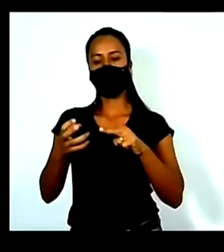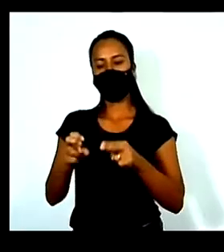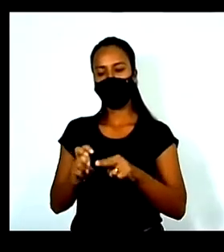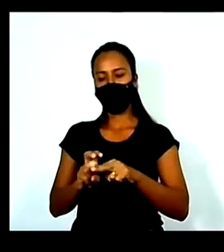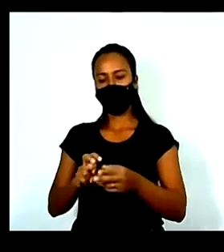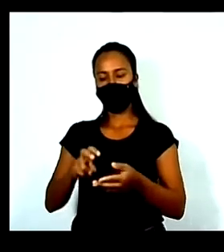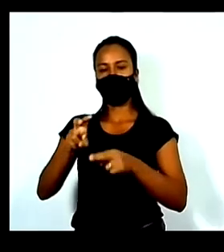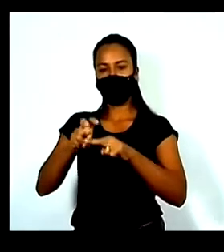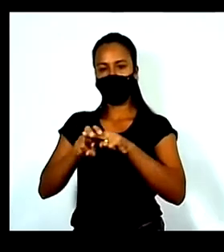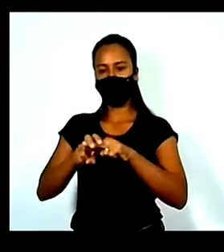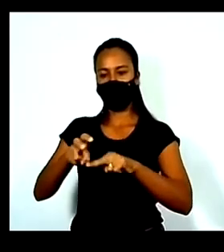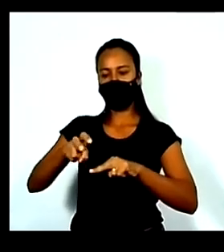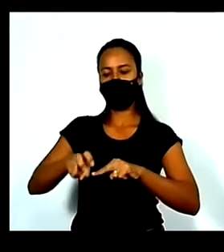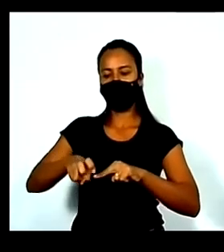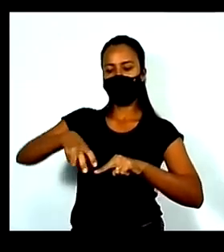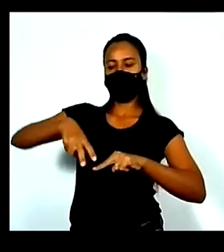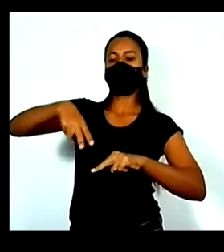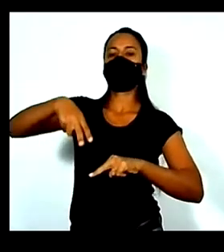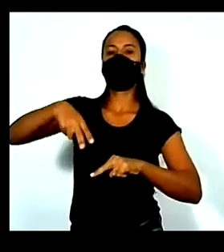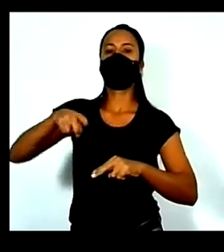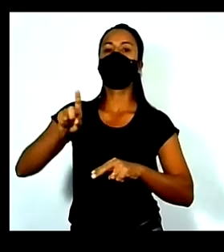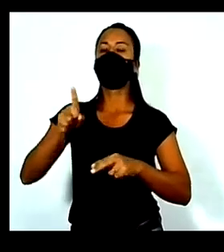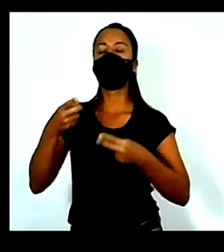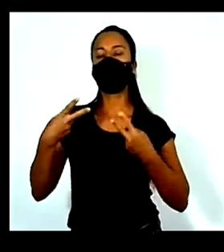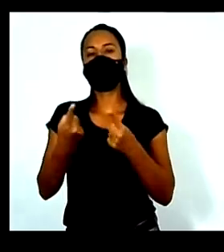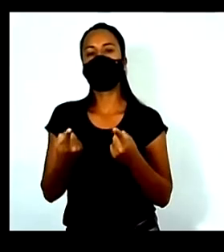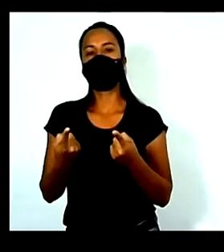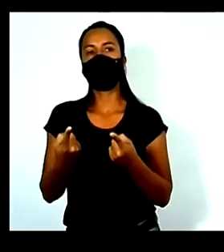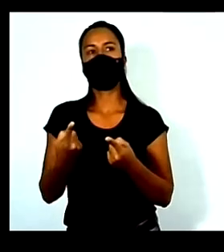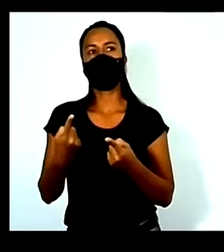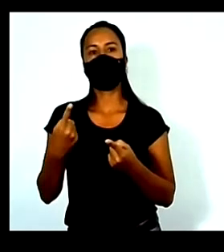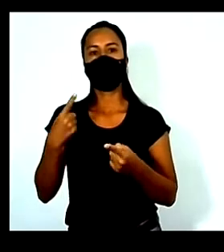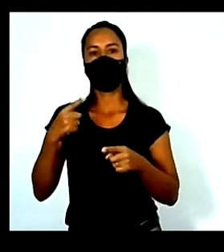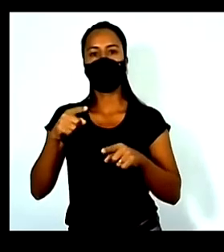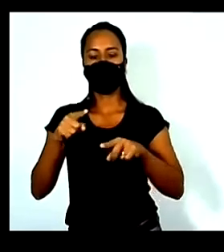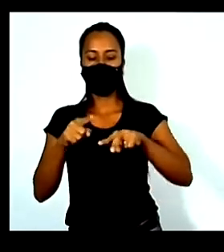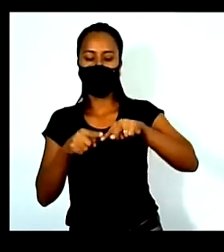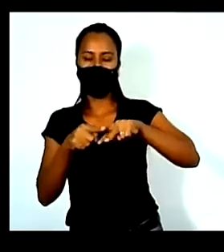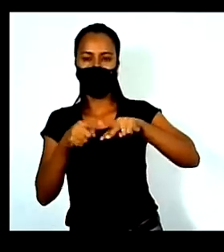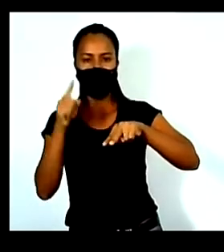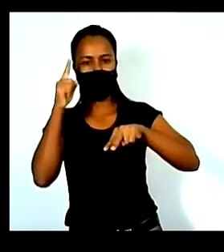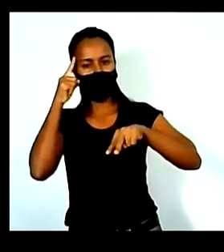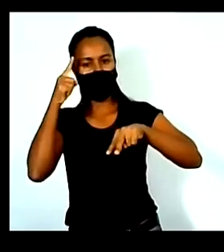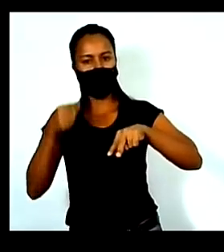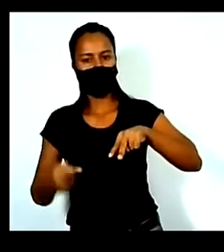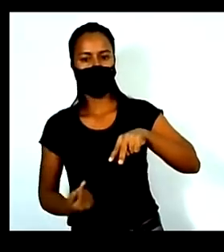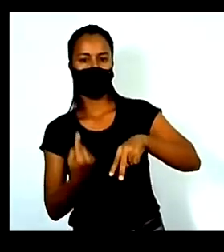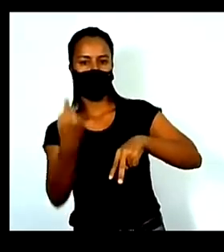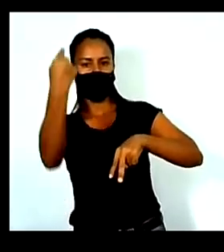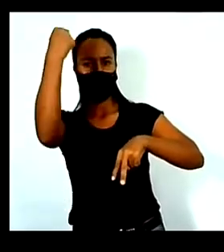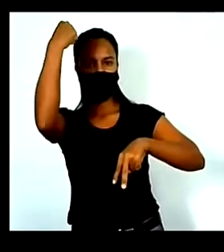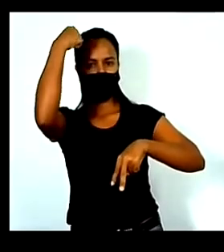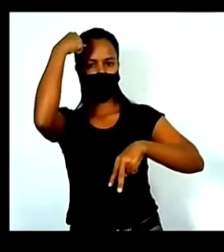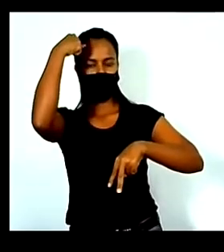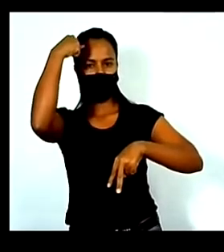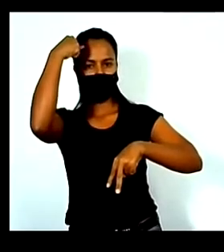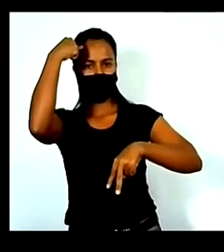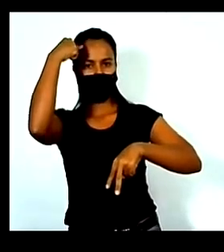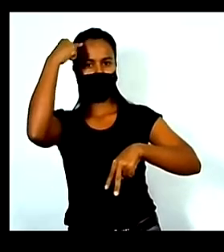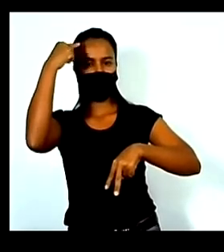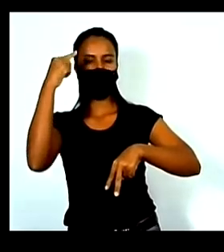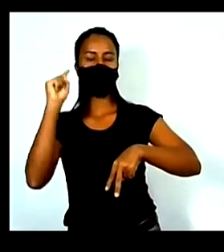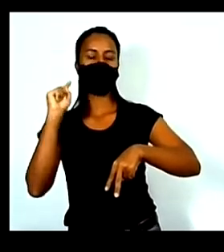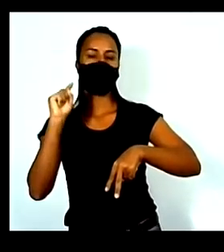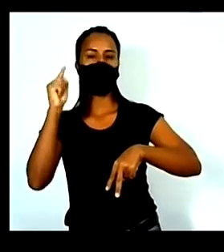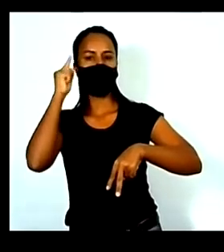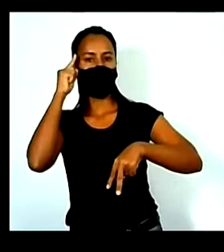andar. Então, sem que a gente perceba, nossas pernas, ela manda o comando para o cérebro, para que o cérebro, desculpa, o comando